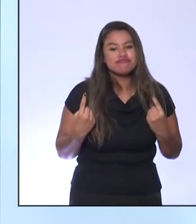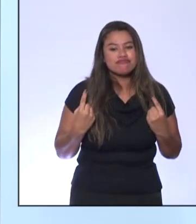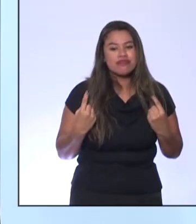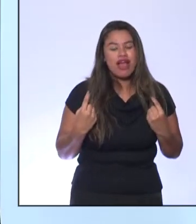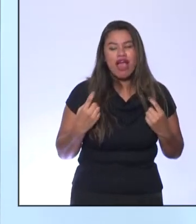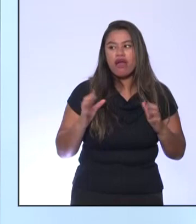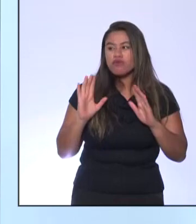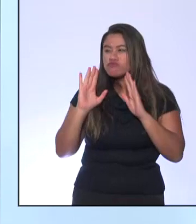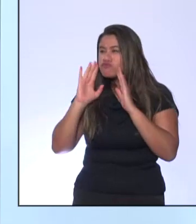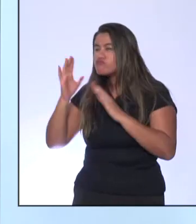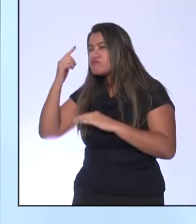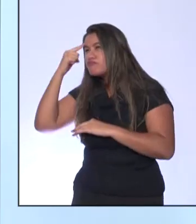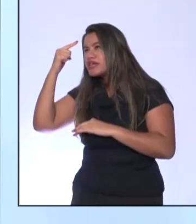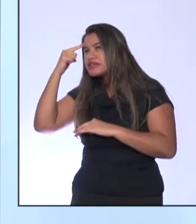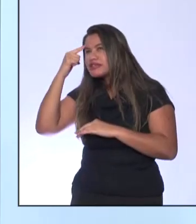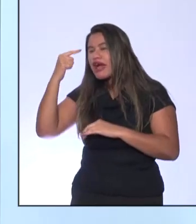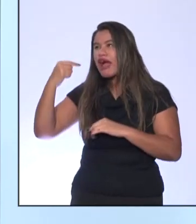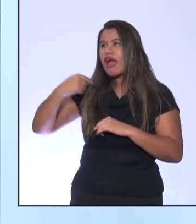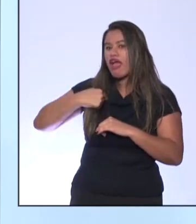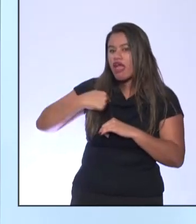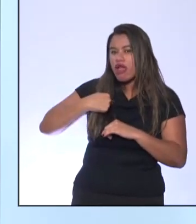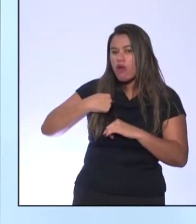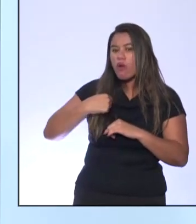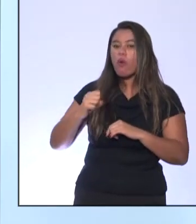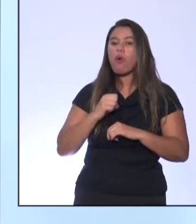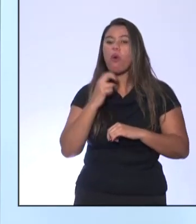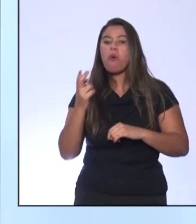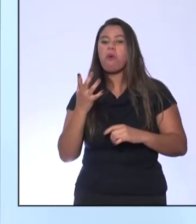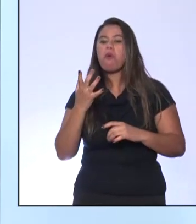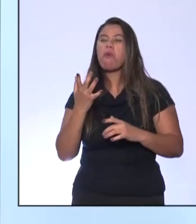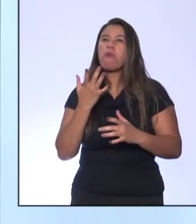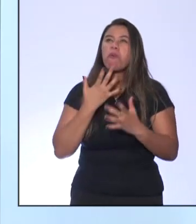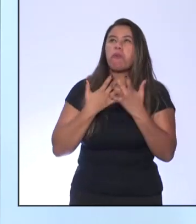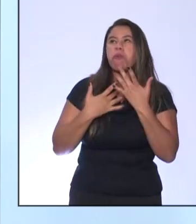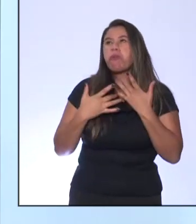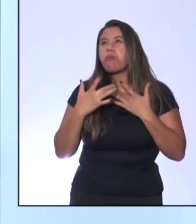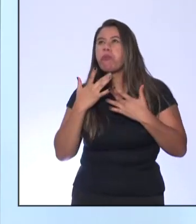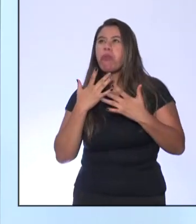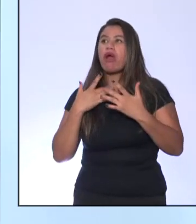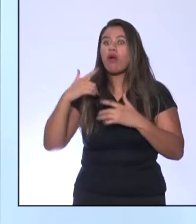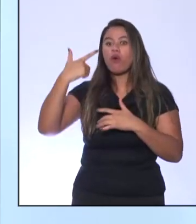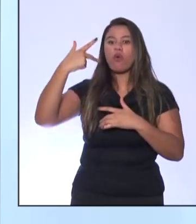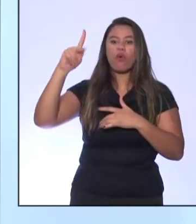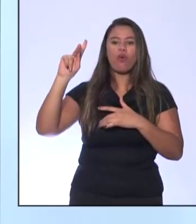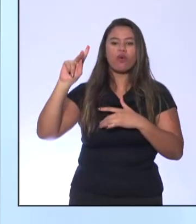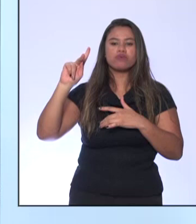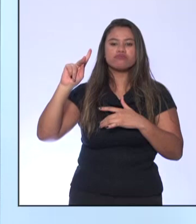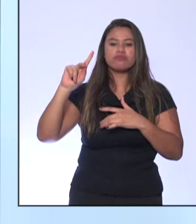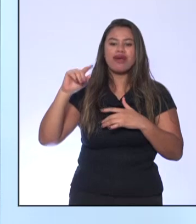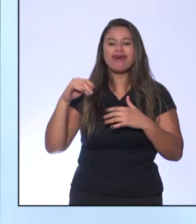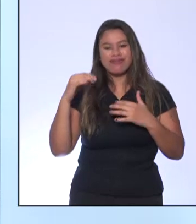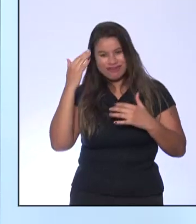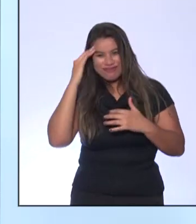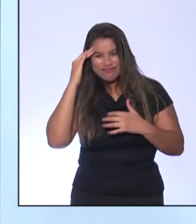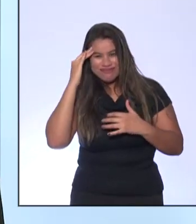seus desejos, nos seus interesses, naquilo que te faz feliz, naquilo que você